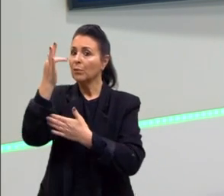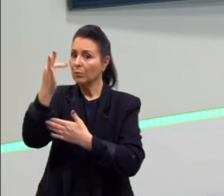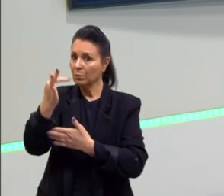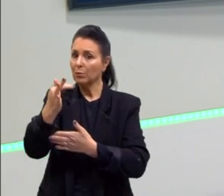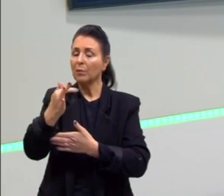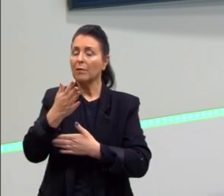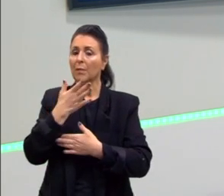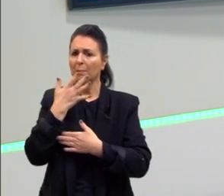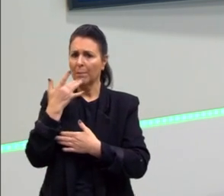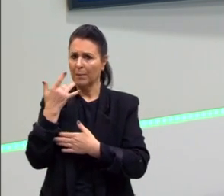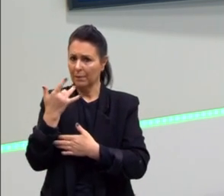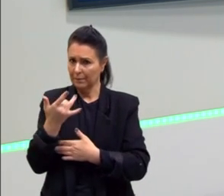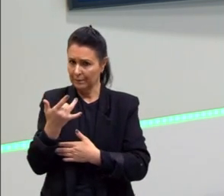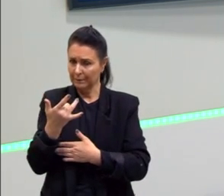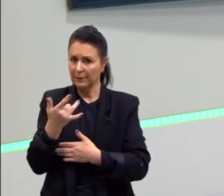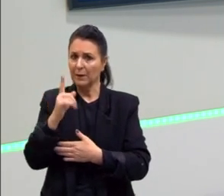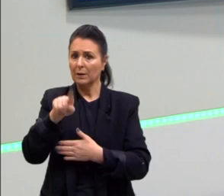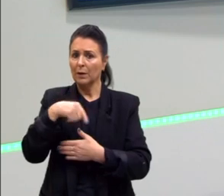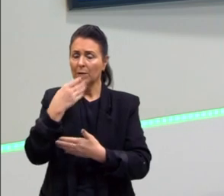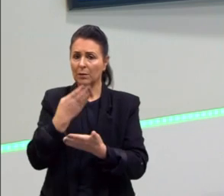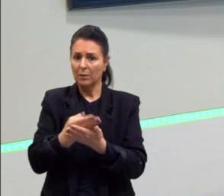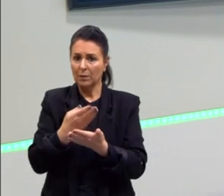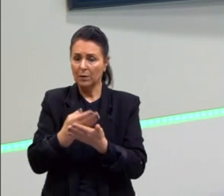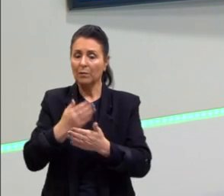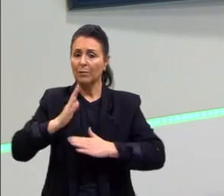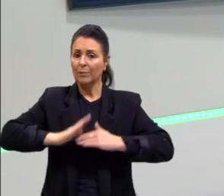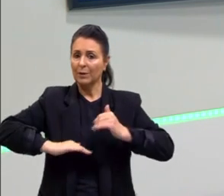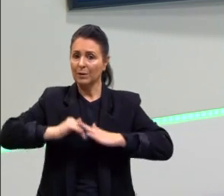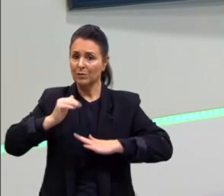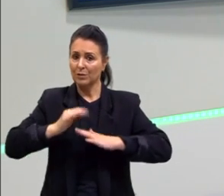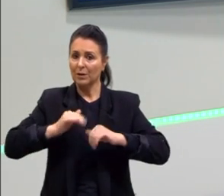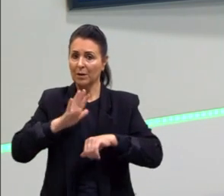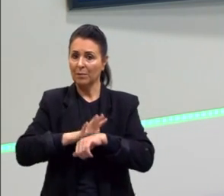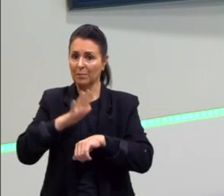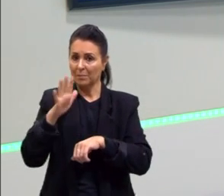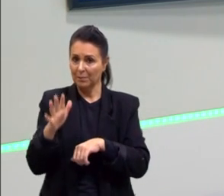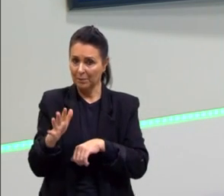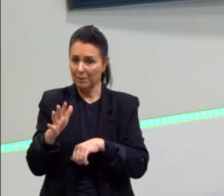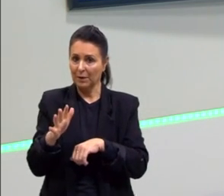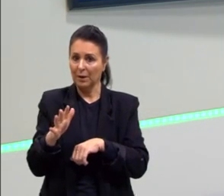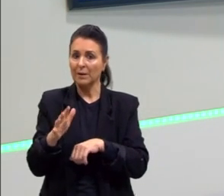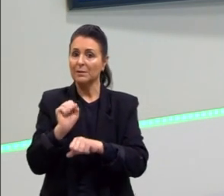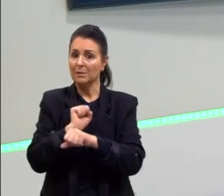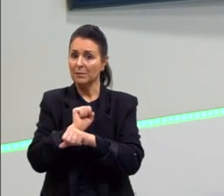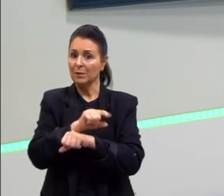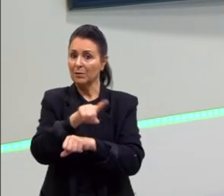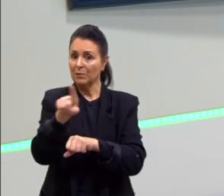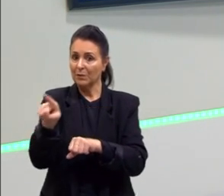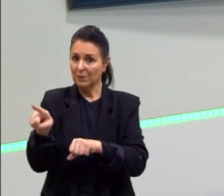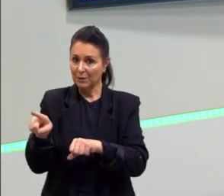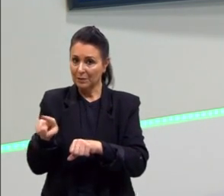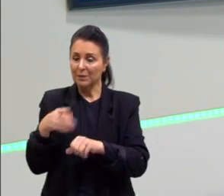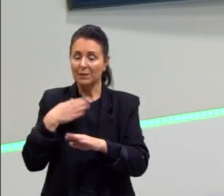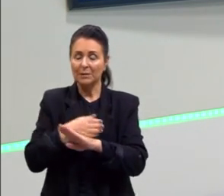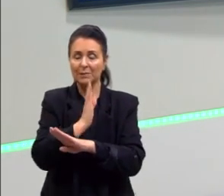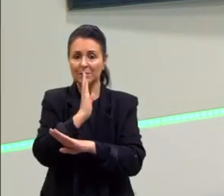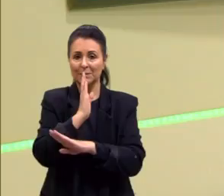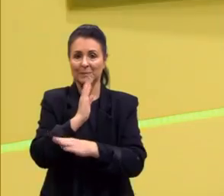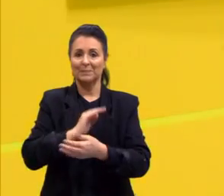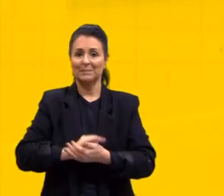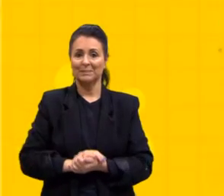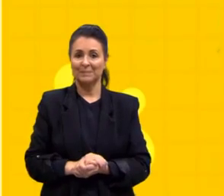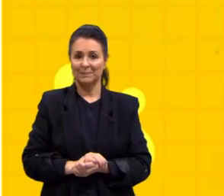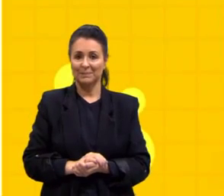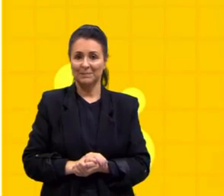ficando mais fácil certo próximo ao nós vamos praticar então um pouco mais conto com vocês até mais partiu passar